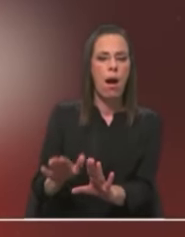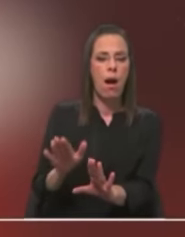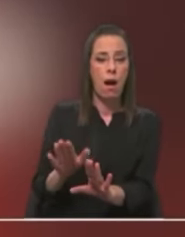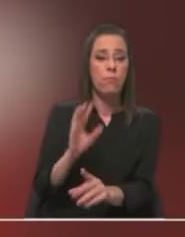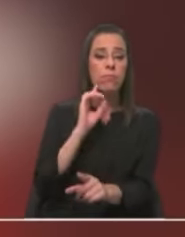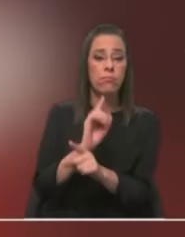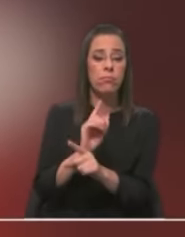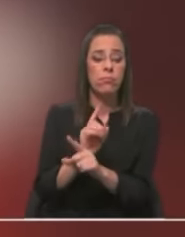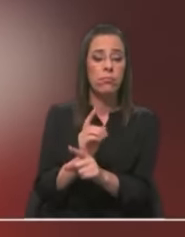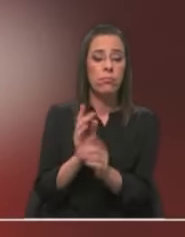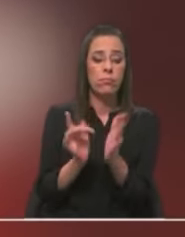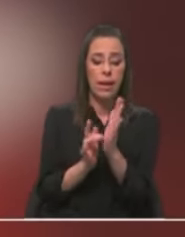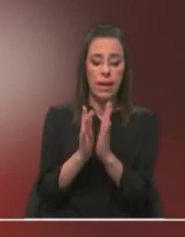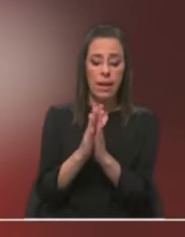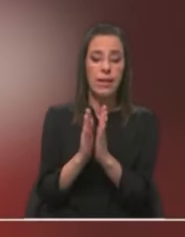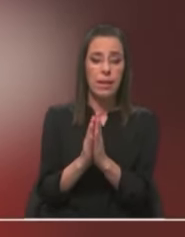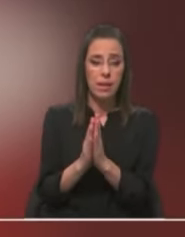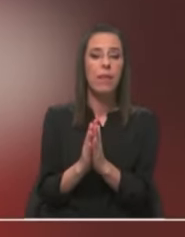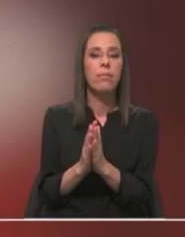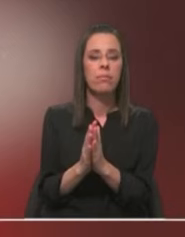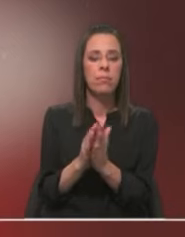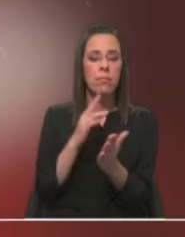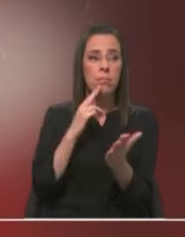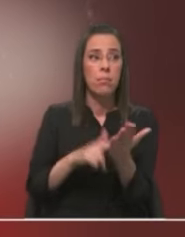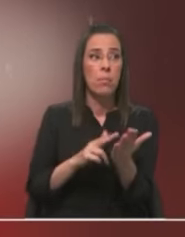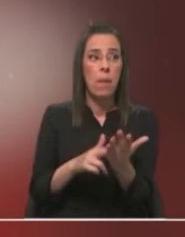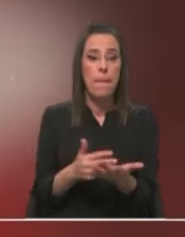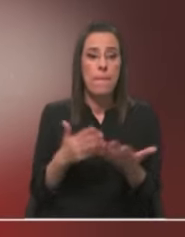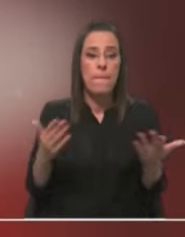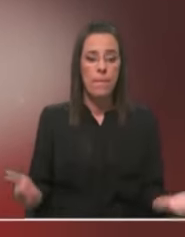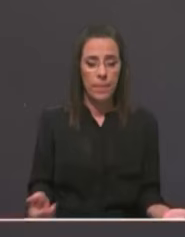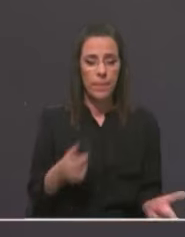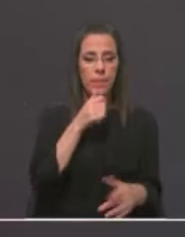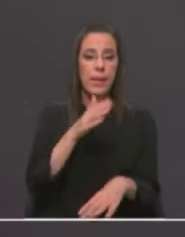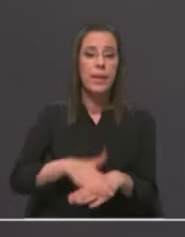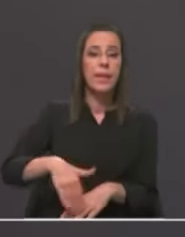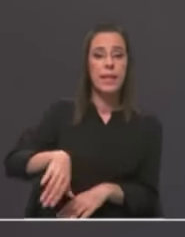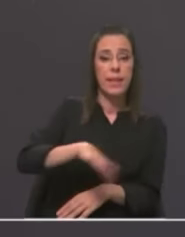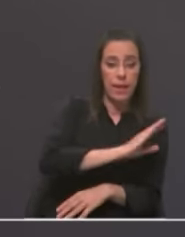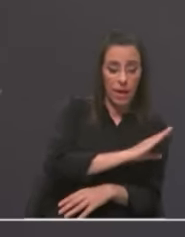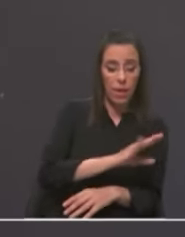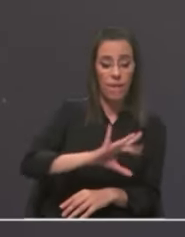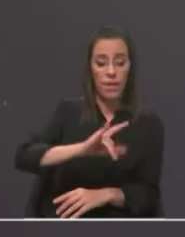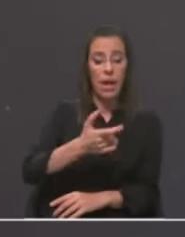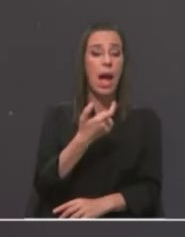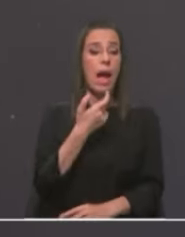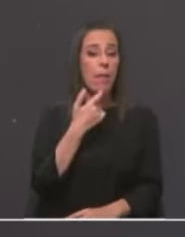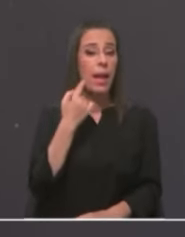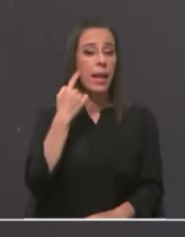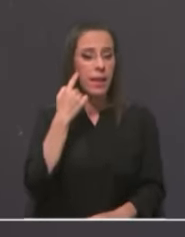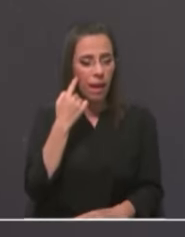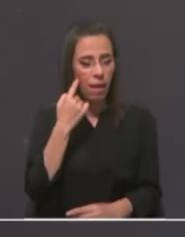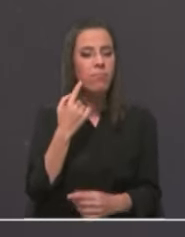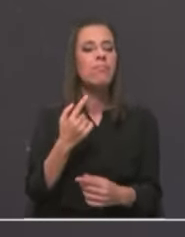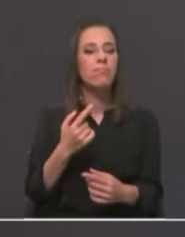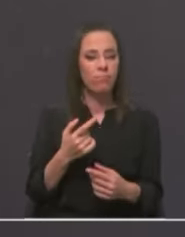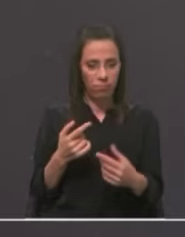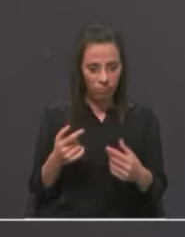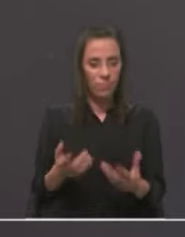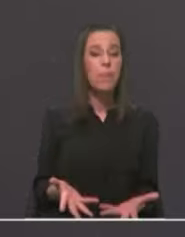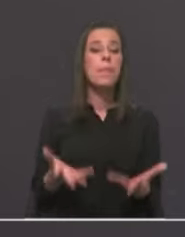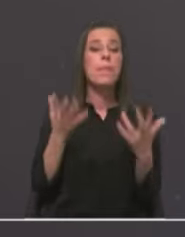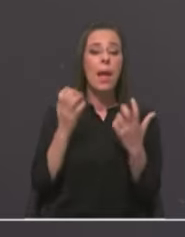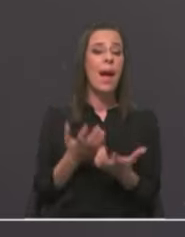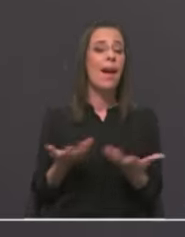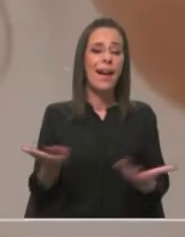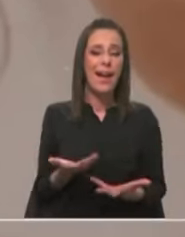como entrou na vida cristã, também sem razão aparente decidiu sair, e depois do 25 de Abril, decidiu abrir as portas também